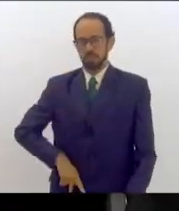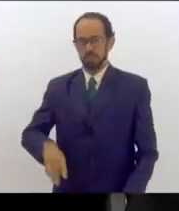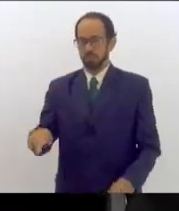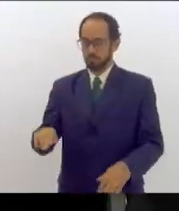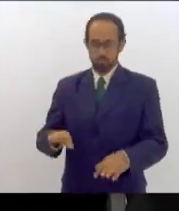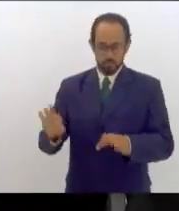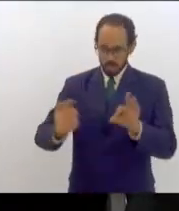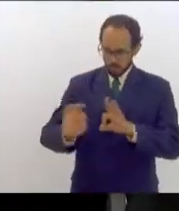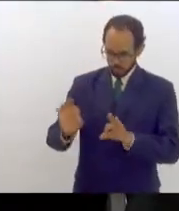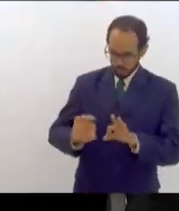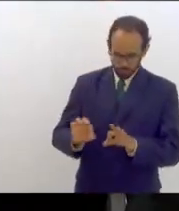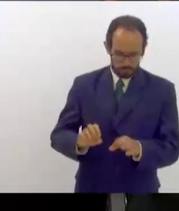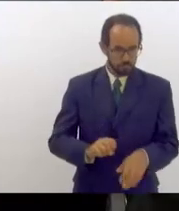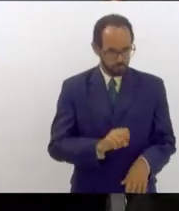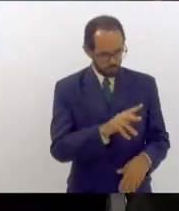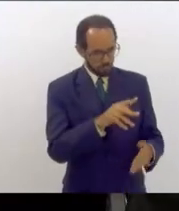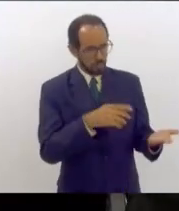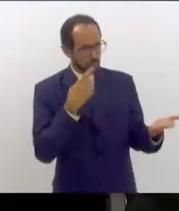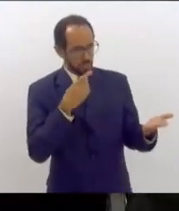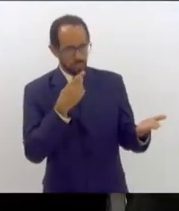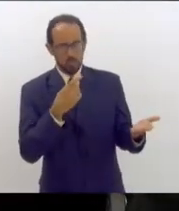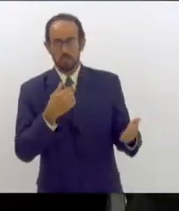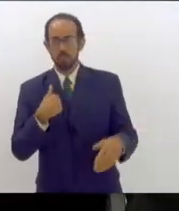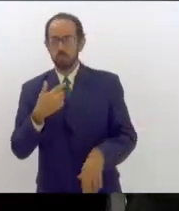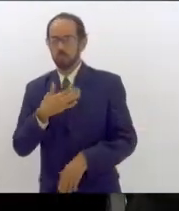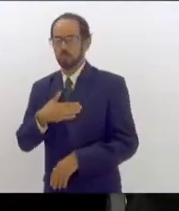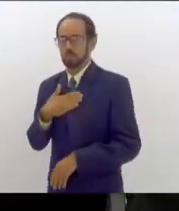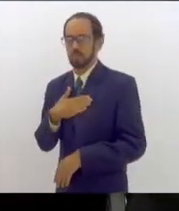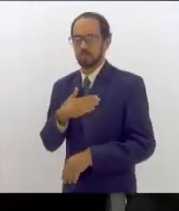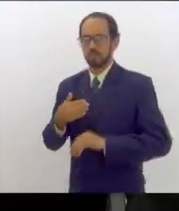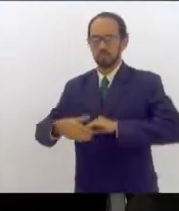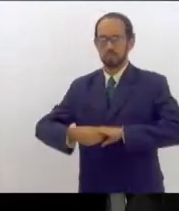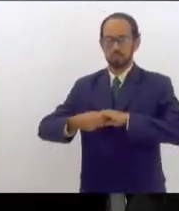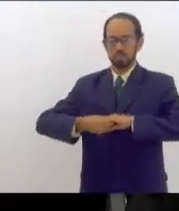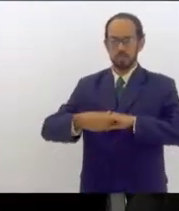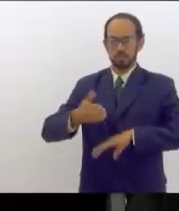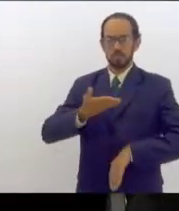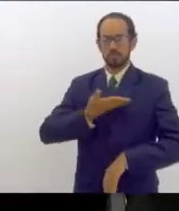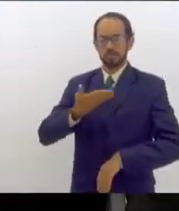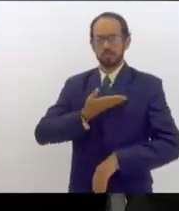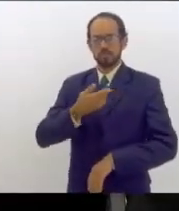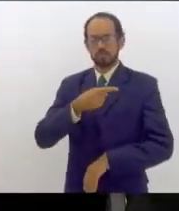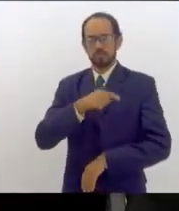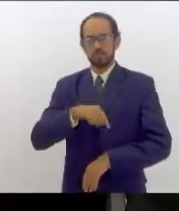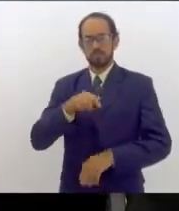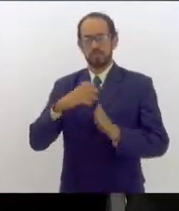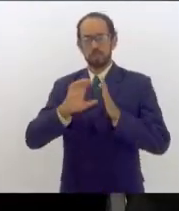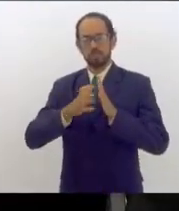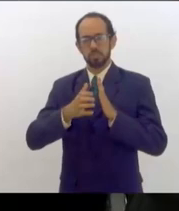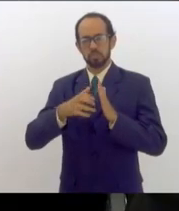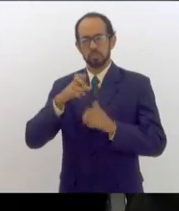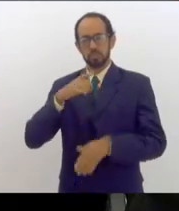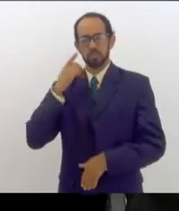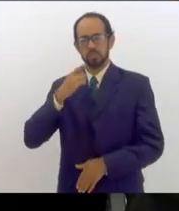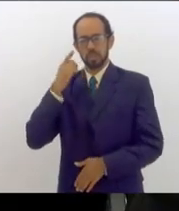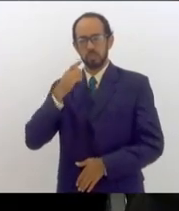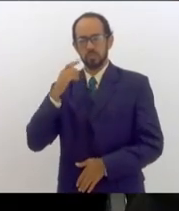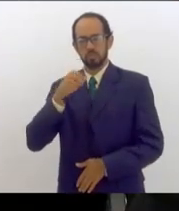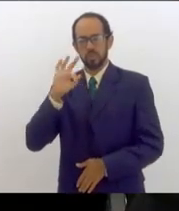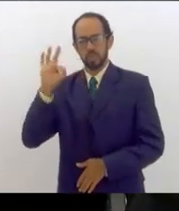pois não Deputado Presidente eu gostaria aqui de soldar o meu companheiro de partido deputado federal Portugal